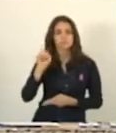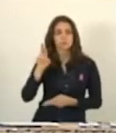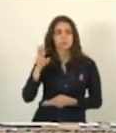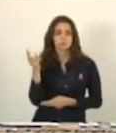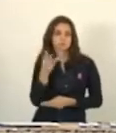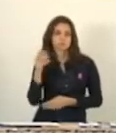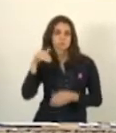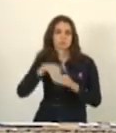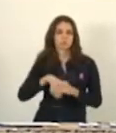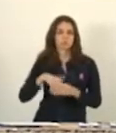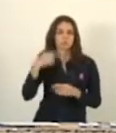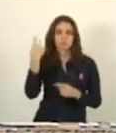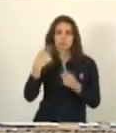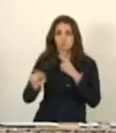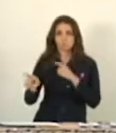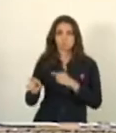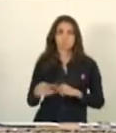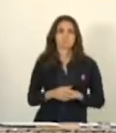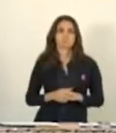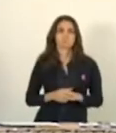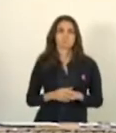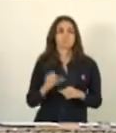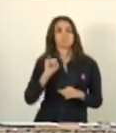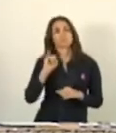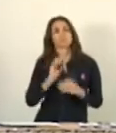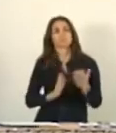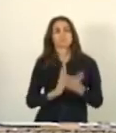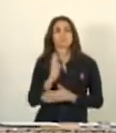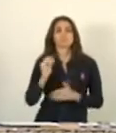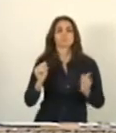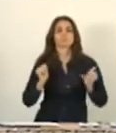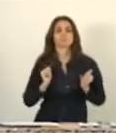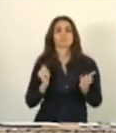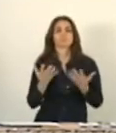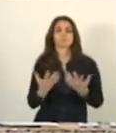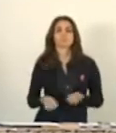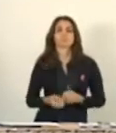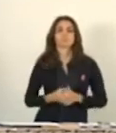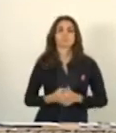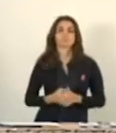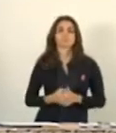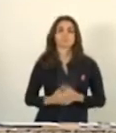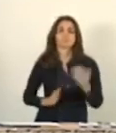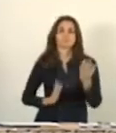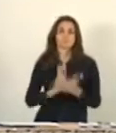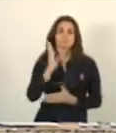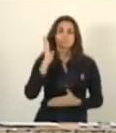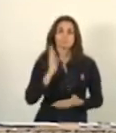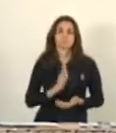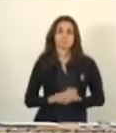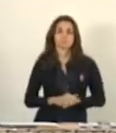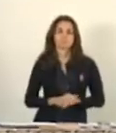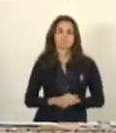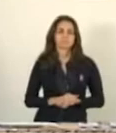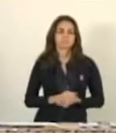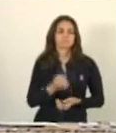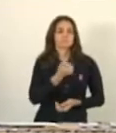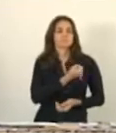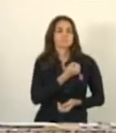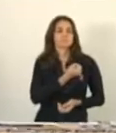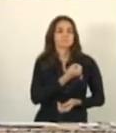240-21, deputado Dari Pagung, em votação. Os deputados que aprovam permaneçam como se encontram, os contrários manifestam. Aprovado. Item